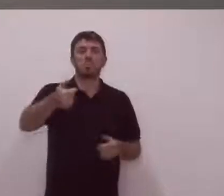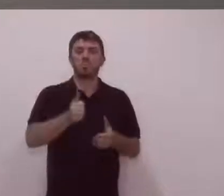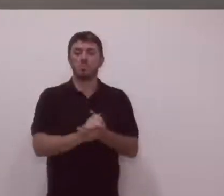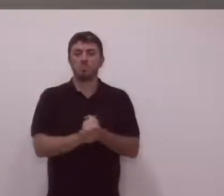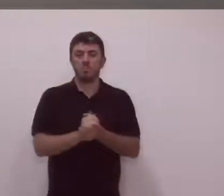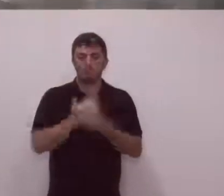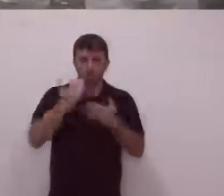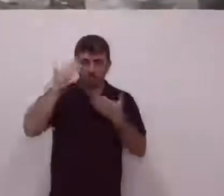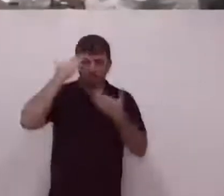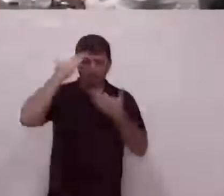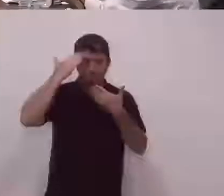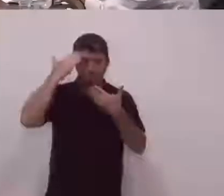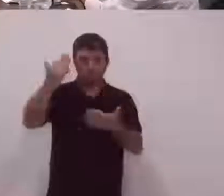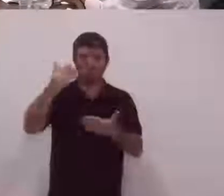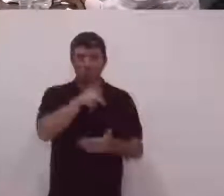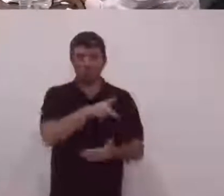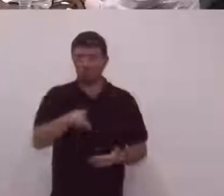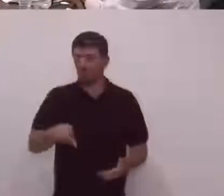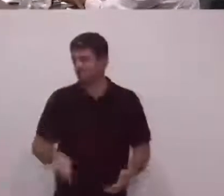obrigado presidente